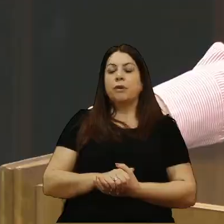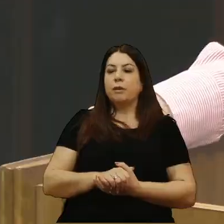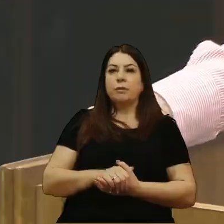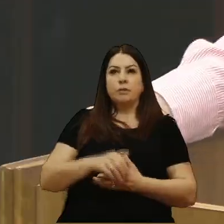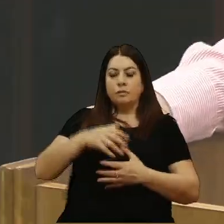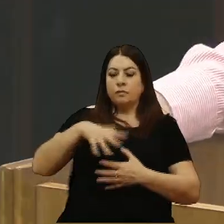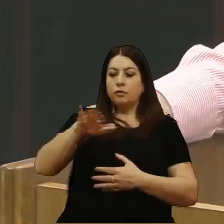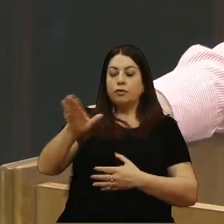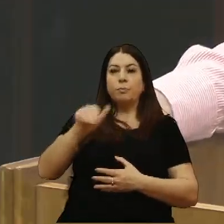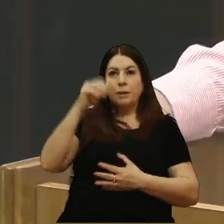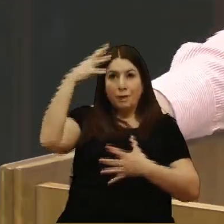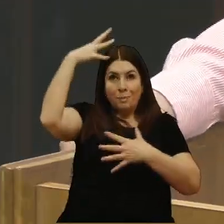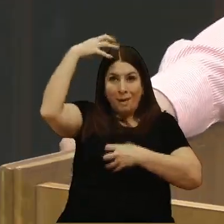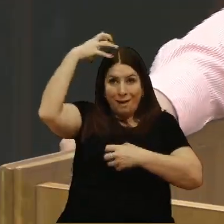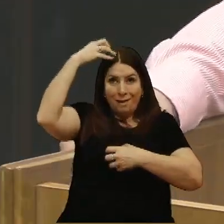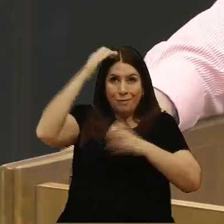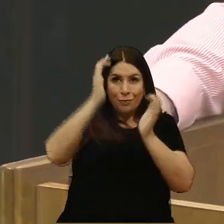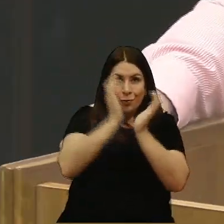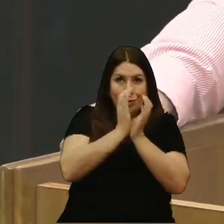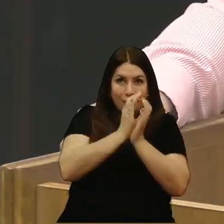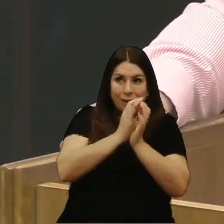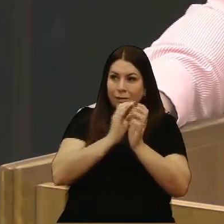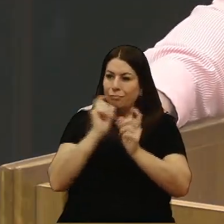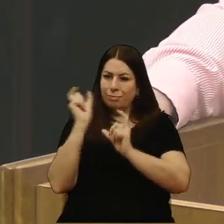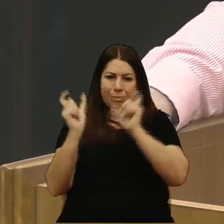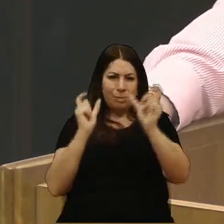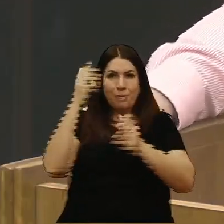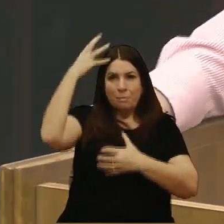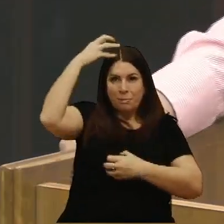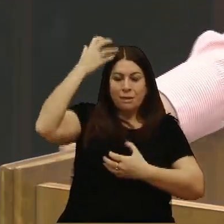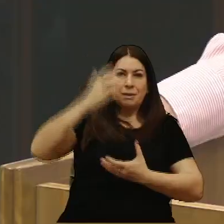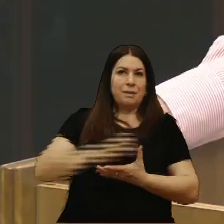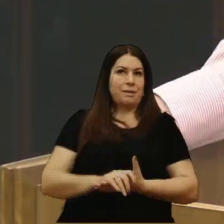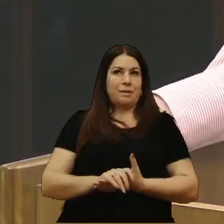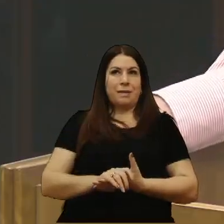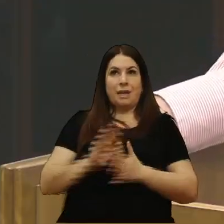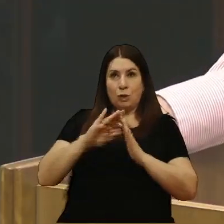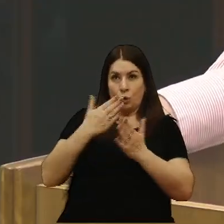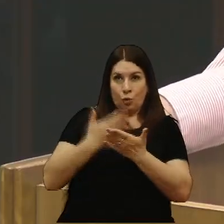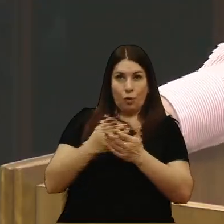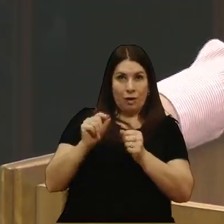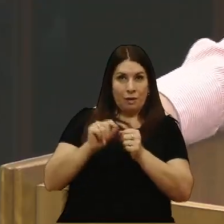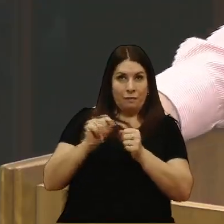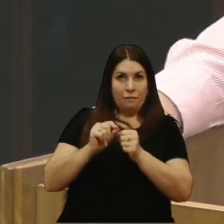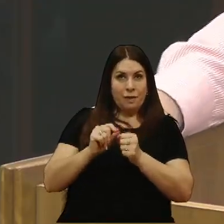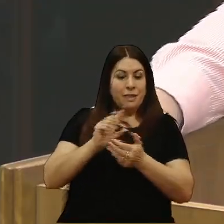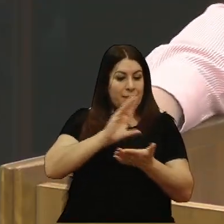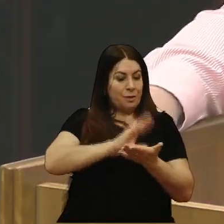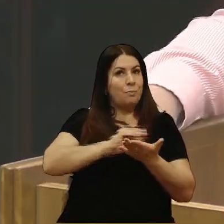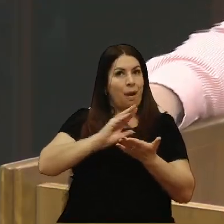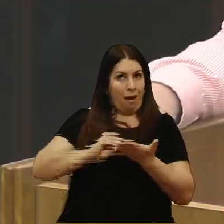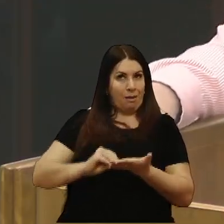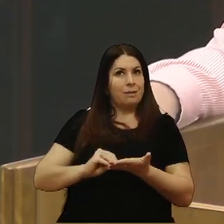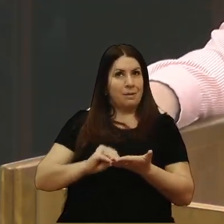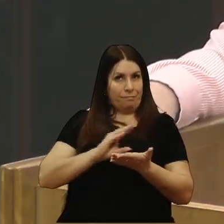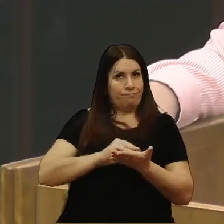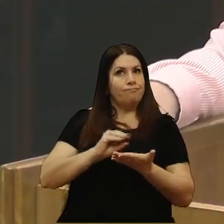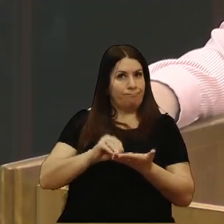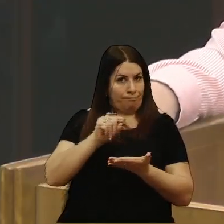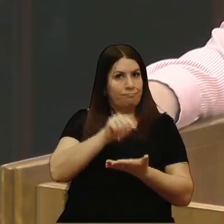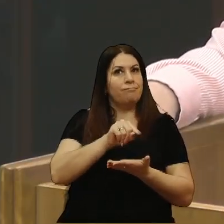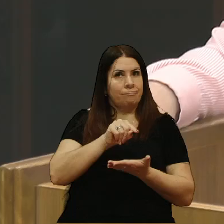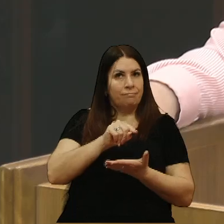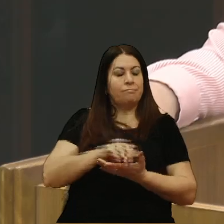macaco pelos seus colegas. A escola fez uma ata